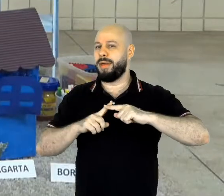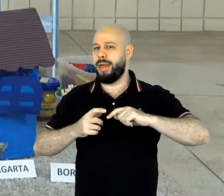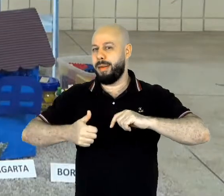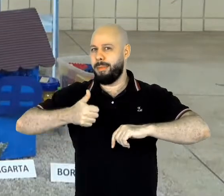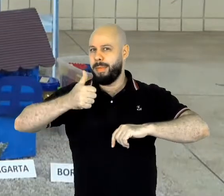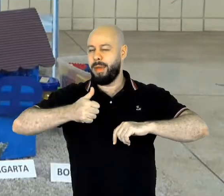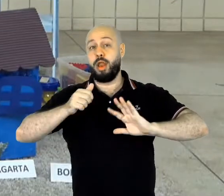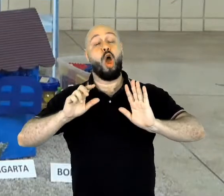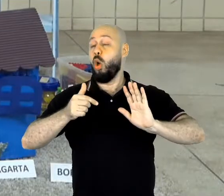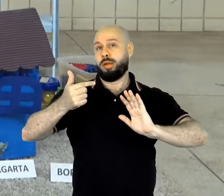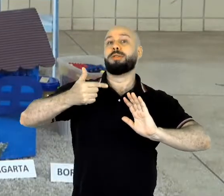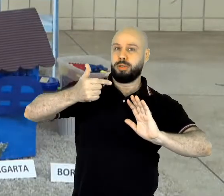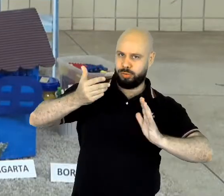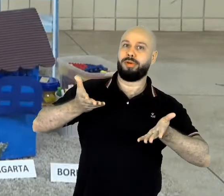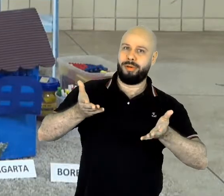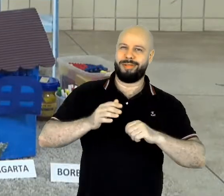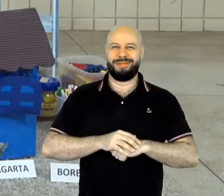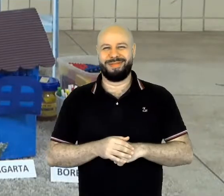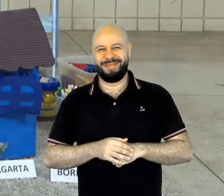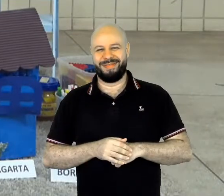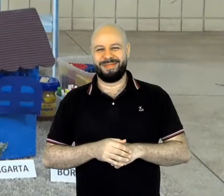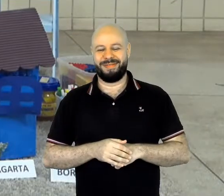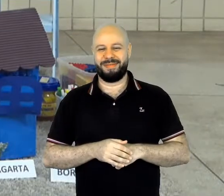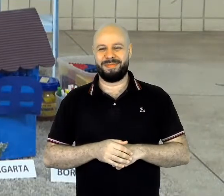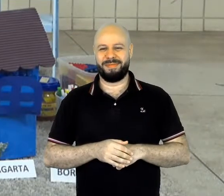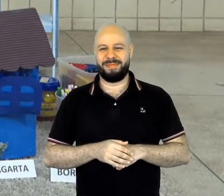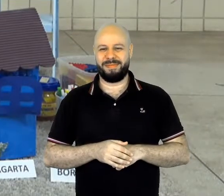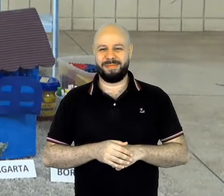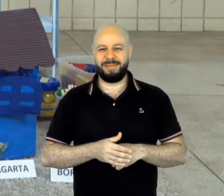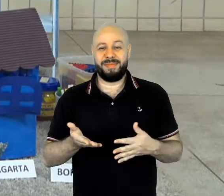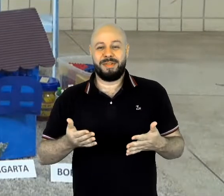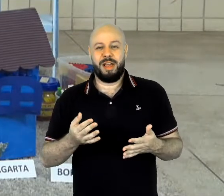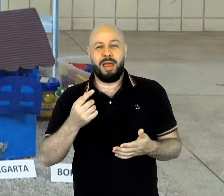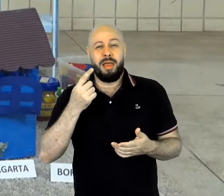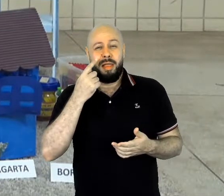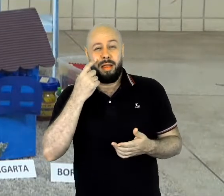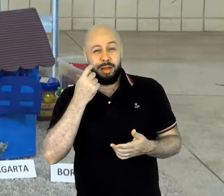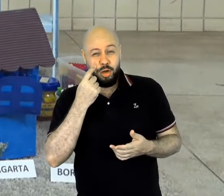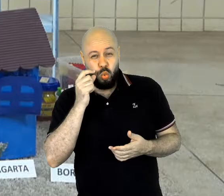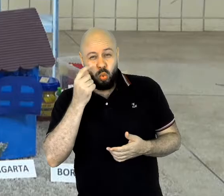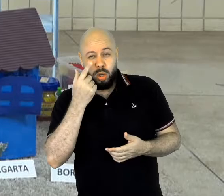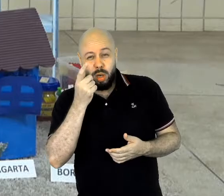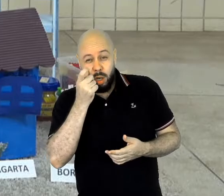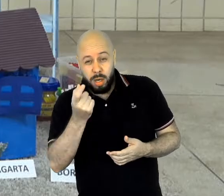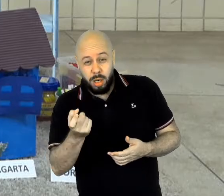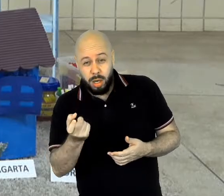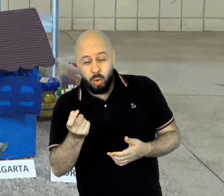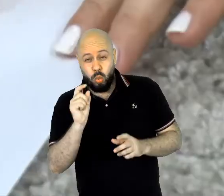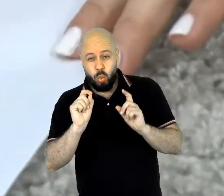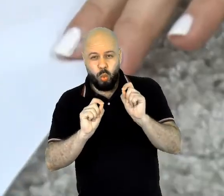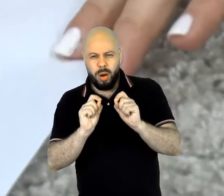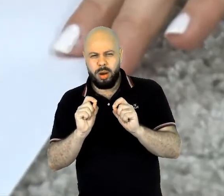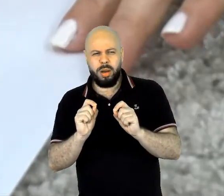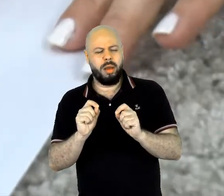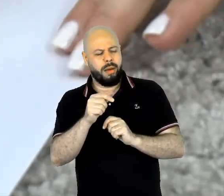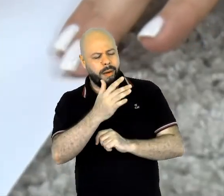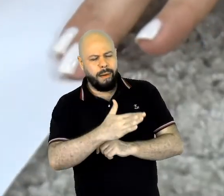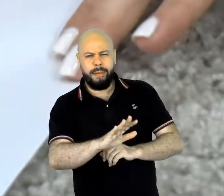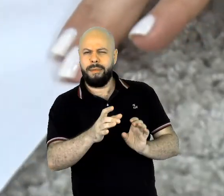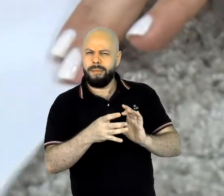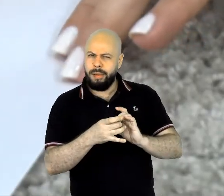nosso poema. Né? É interessante nessa proposta que você deixe a sua